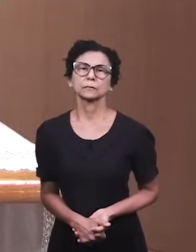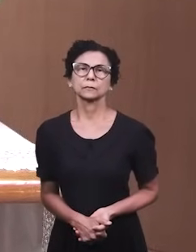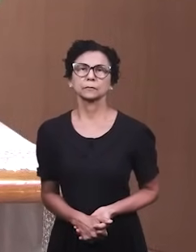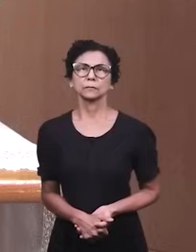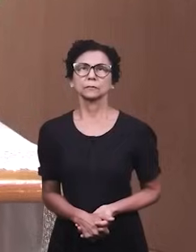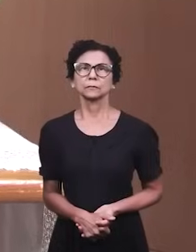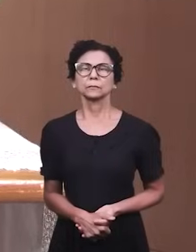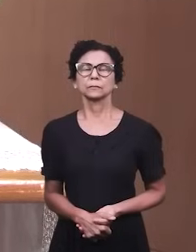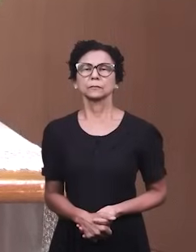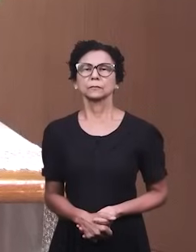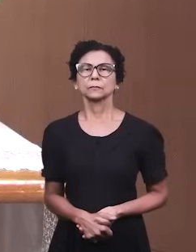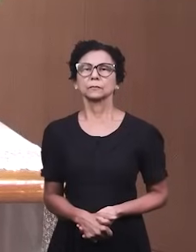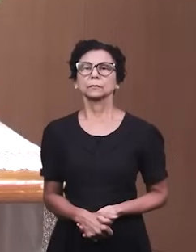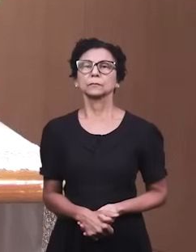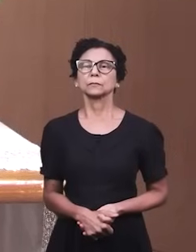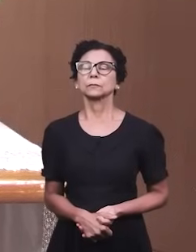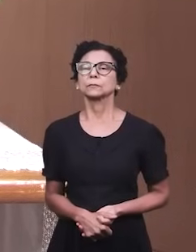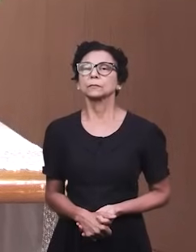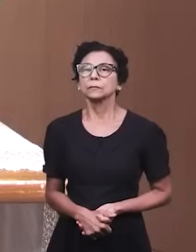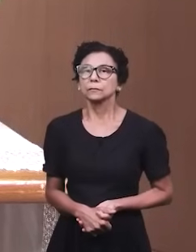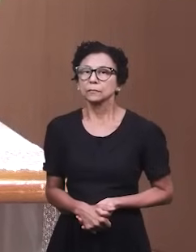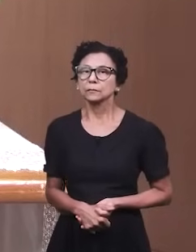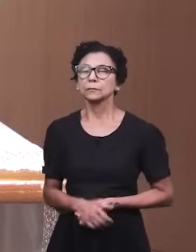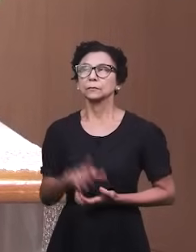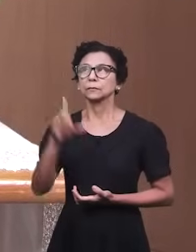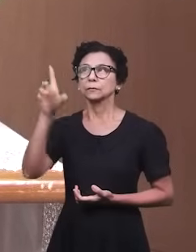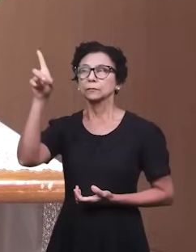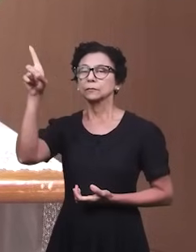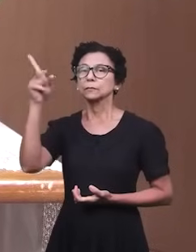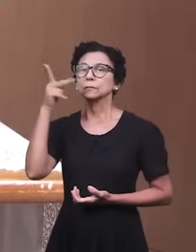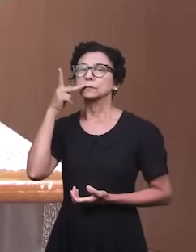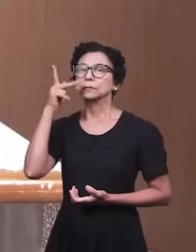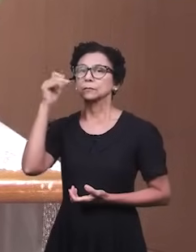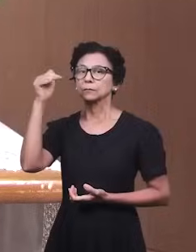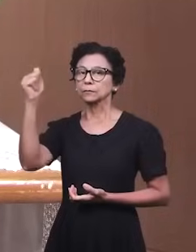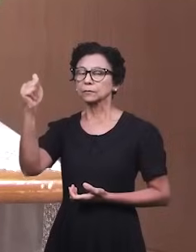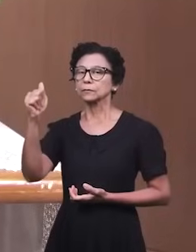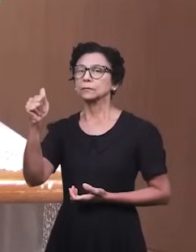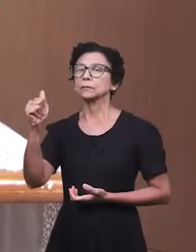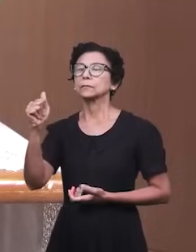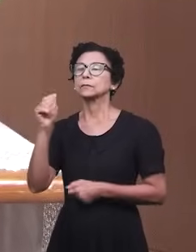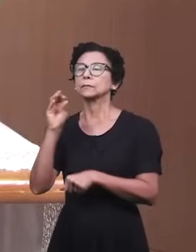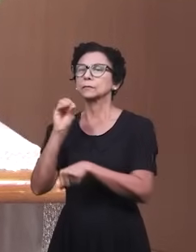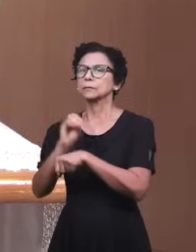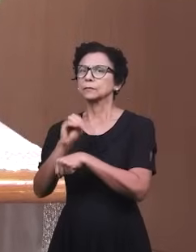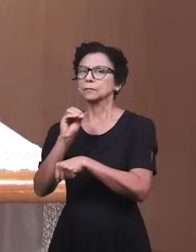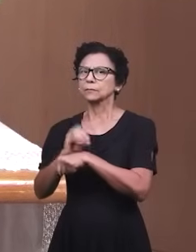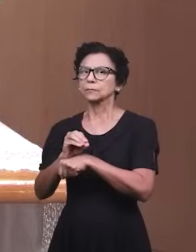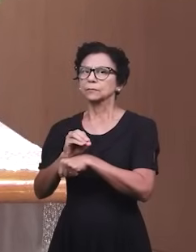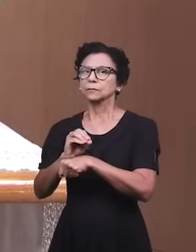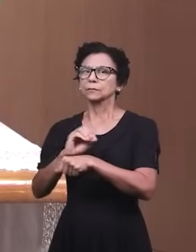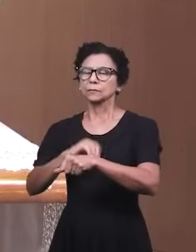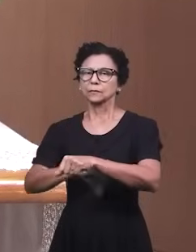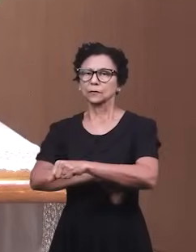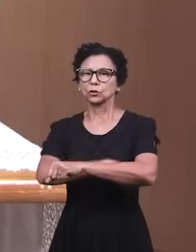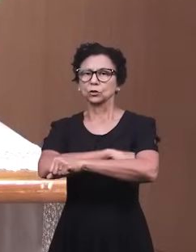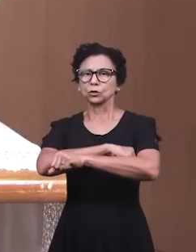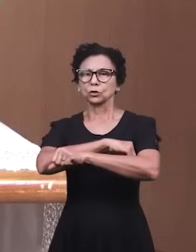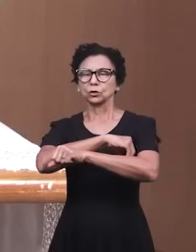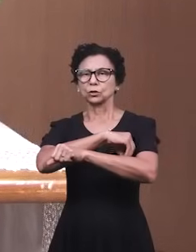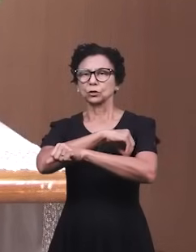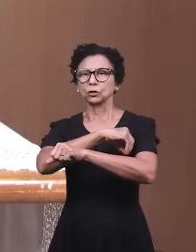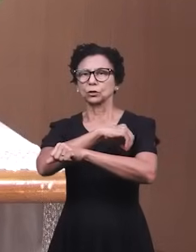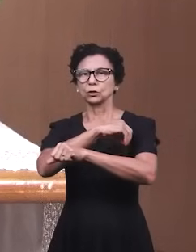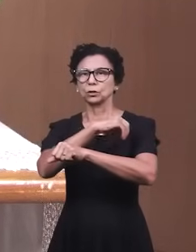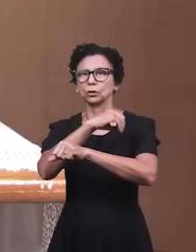faça dano de noite, sabemos o momento profético que estamos vivendo. A Igreja,